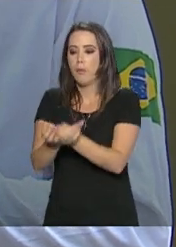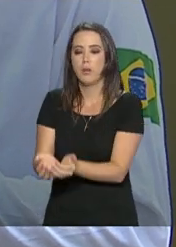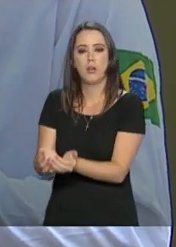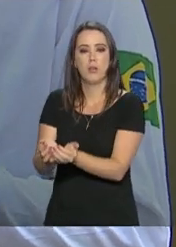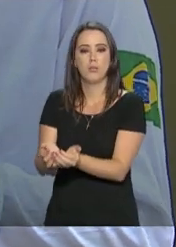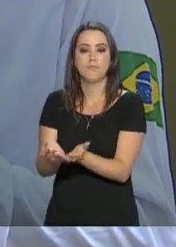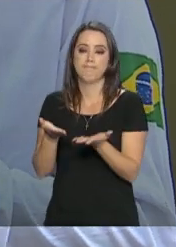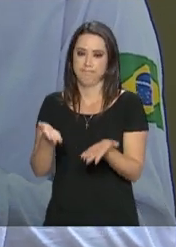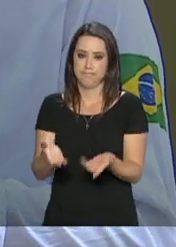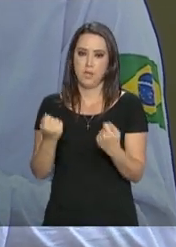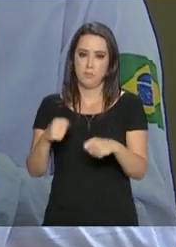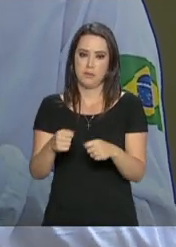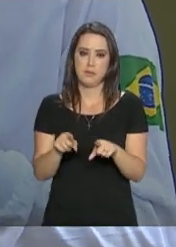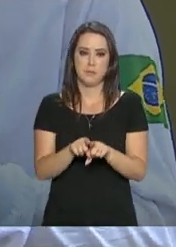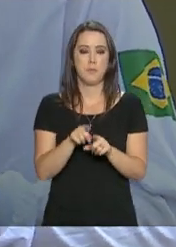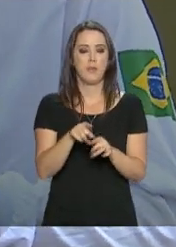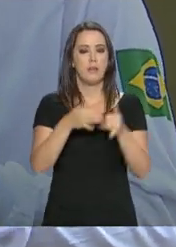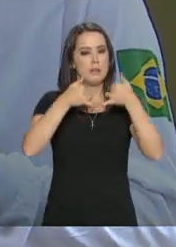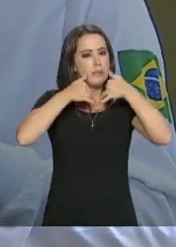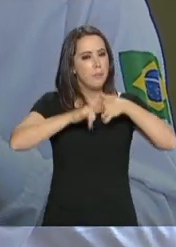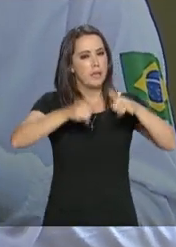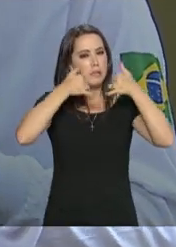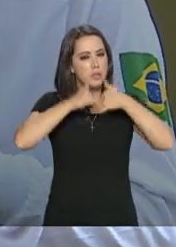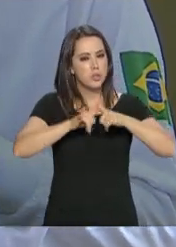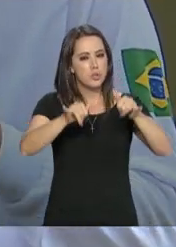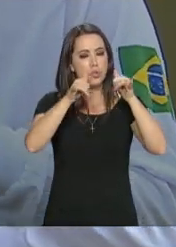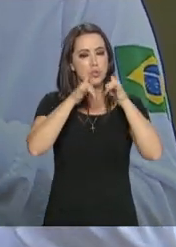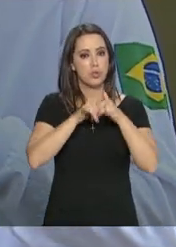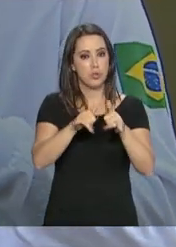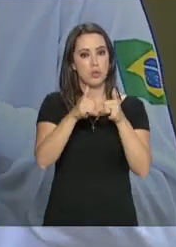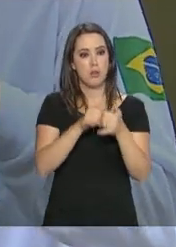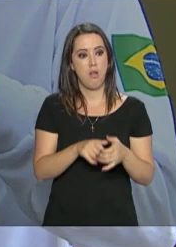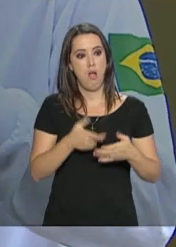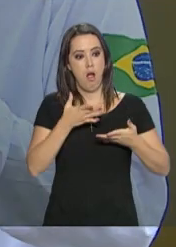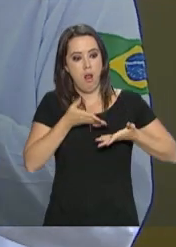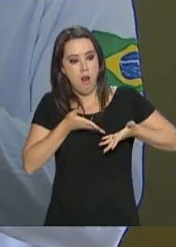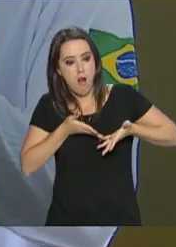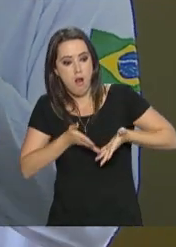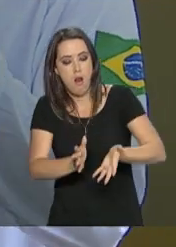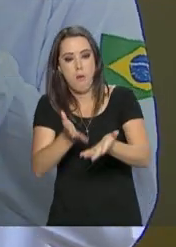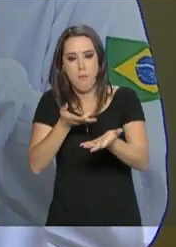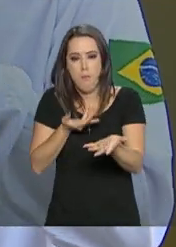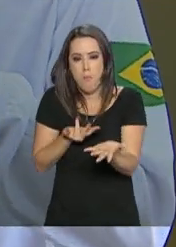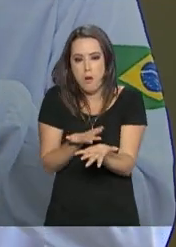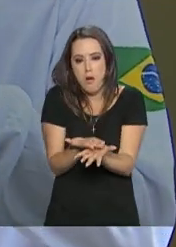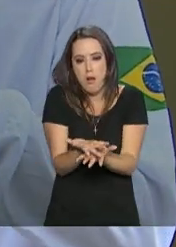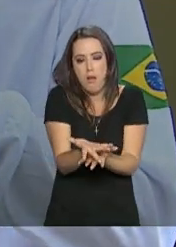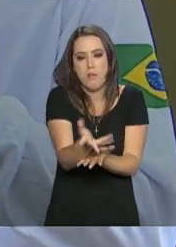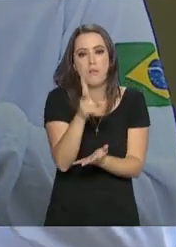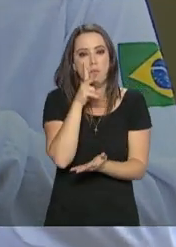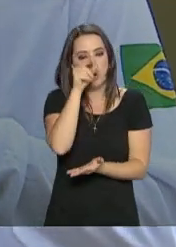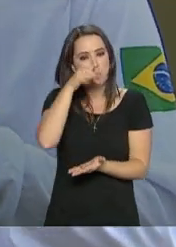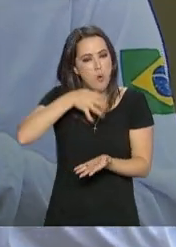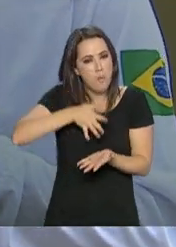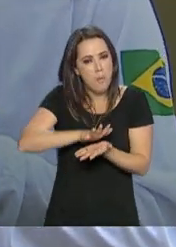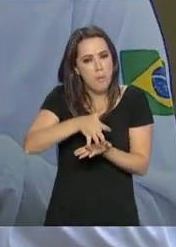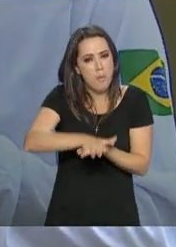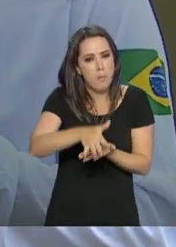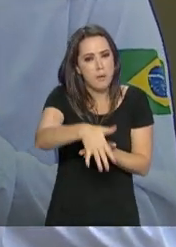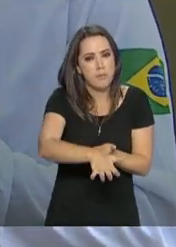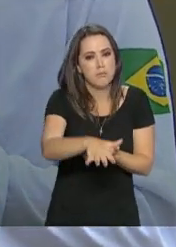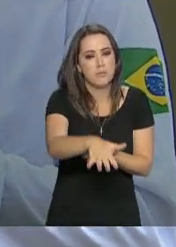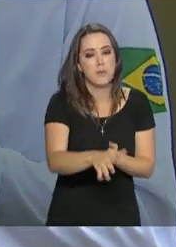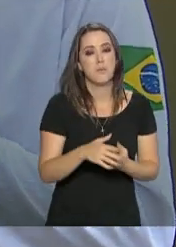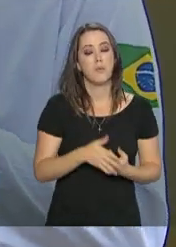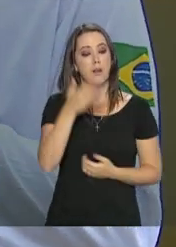devido à grande energia, à grande força como desceu essa onda de lama pelo rio, a gente tem uma dificuldade